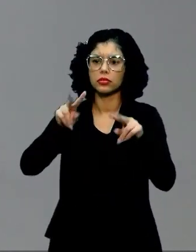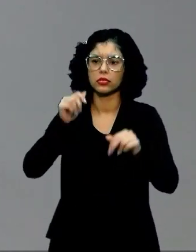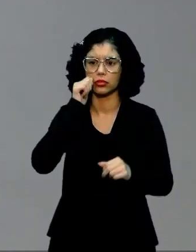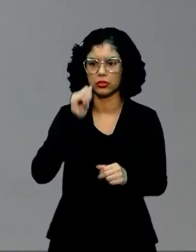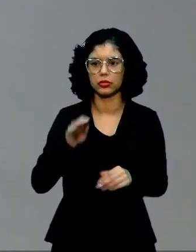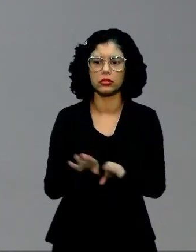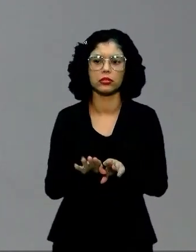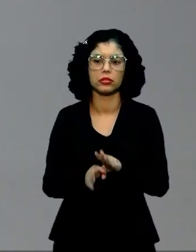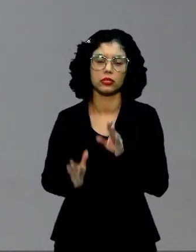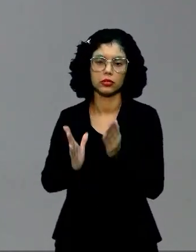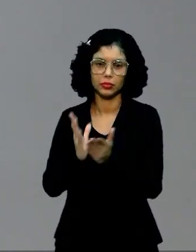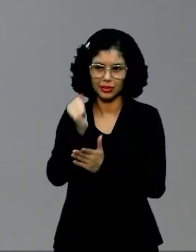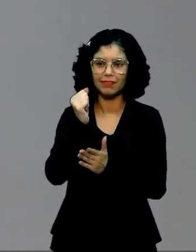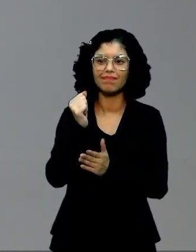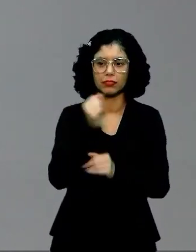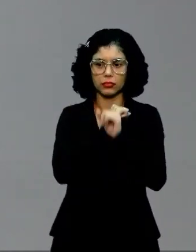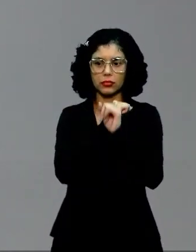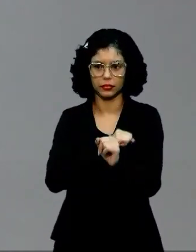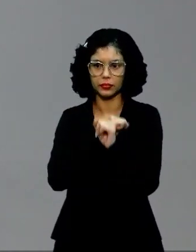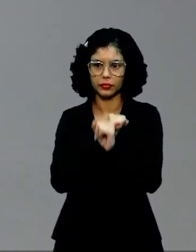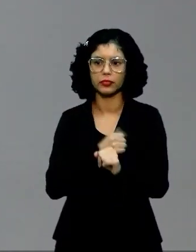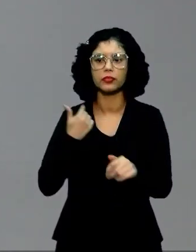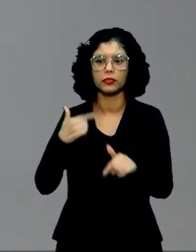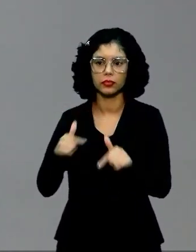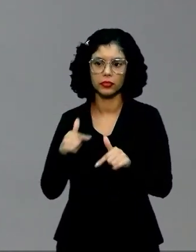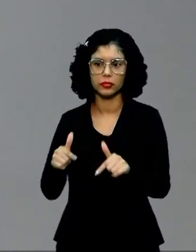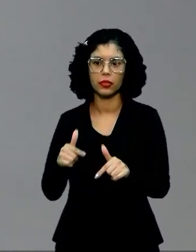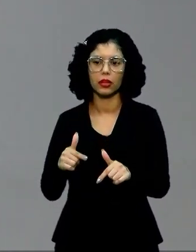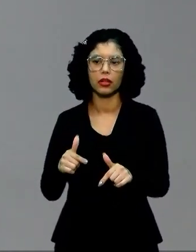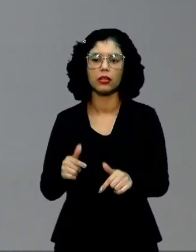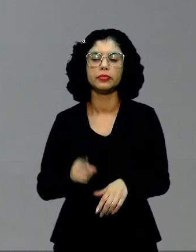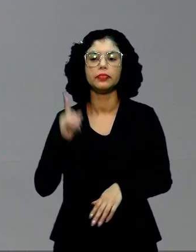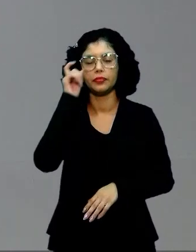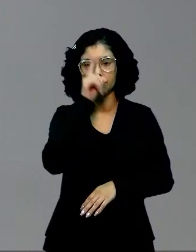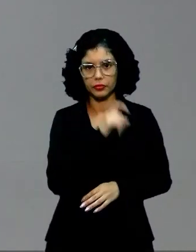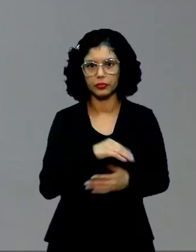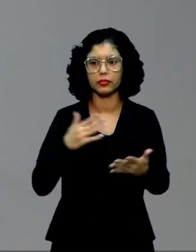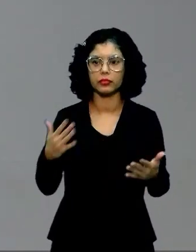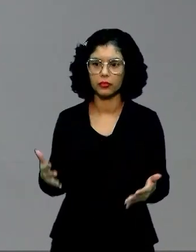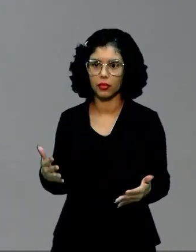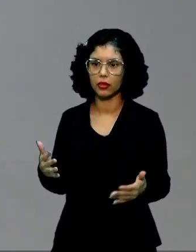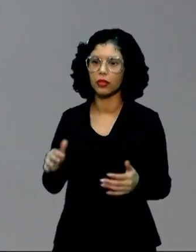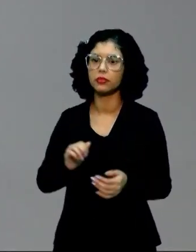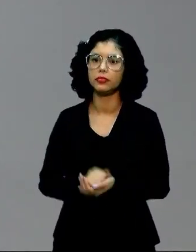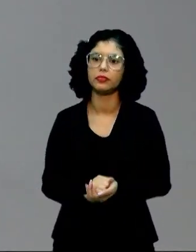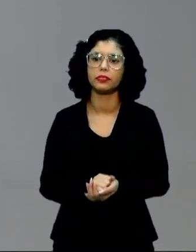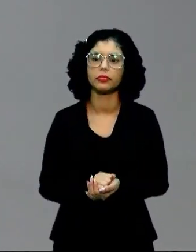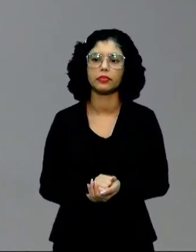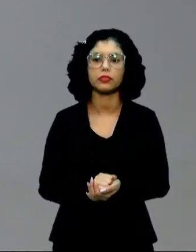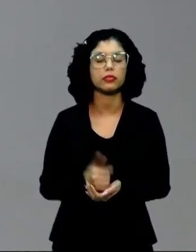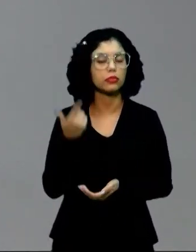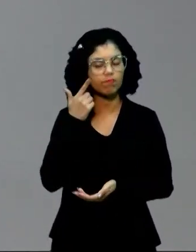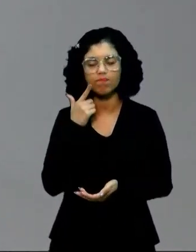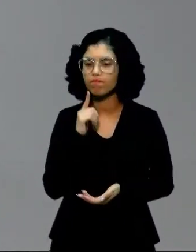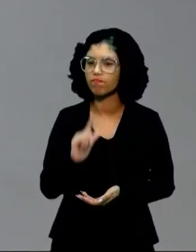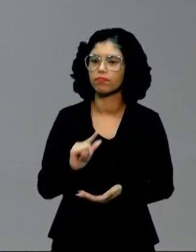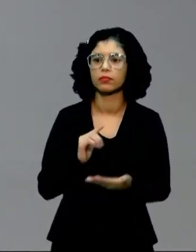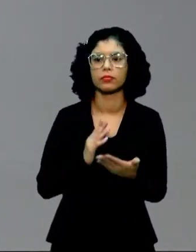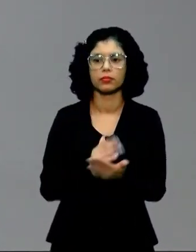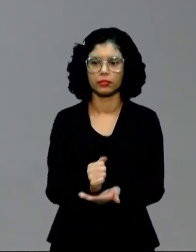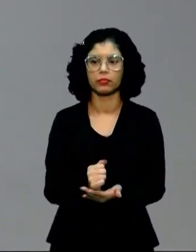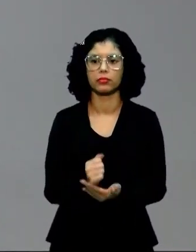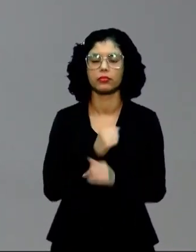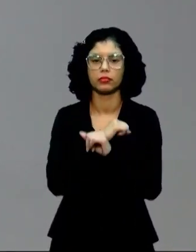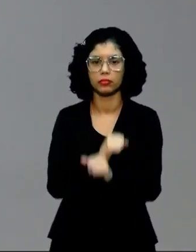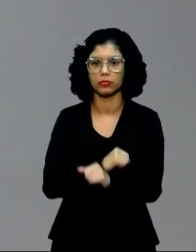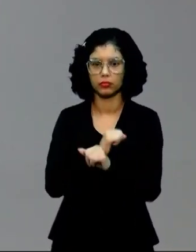mercado de captura de escravos, o trabalho dele vai ficando cada vez mais escasso. Ele não consegue capturar